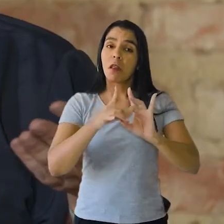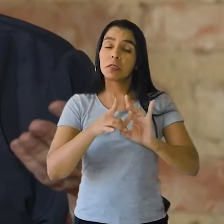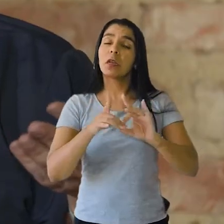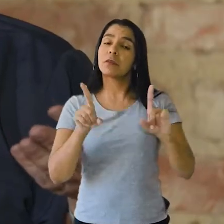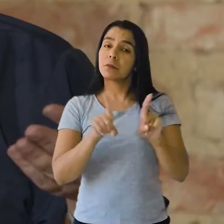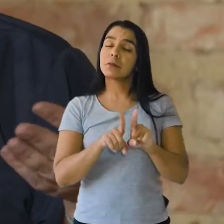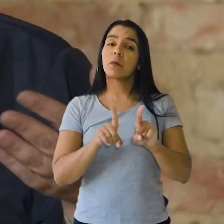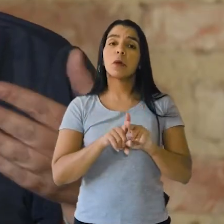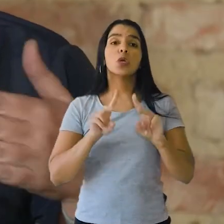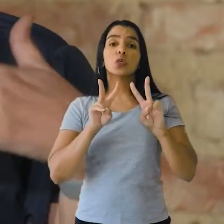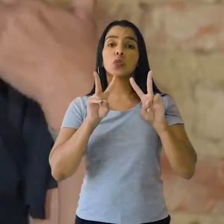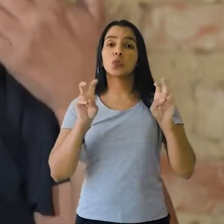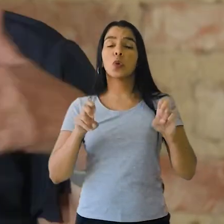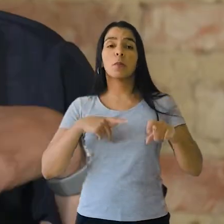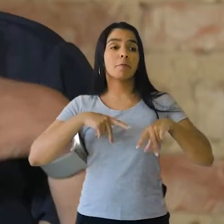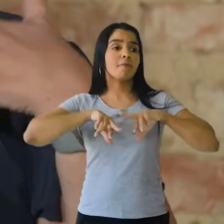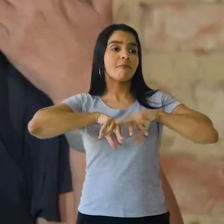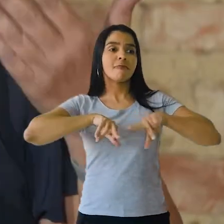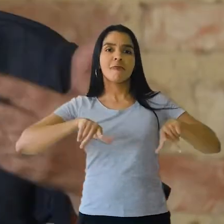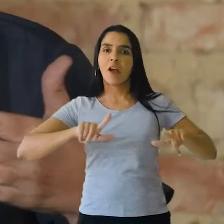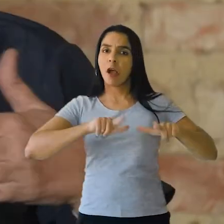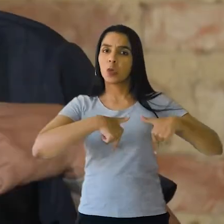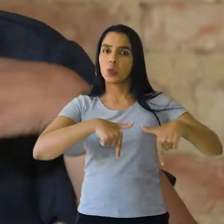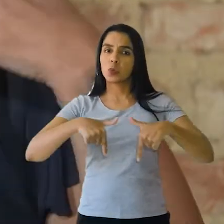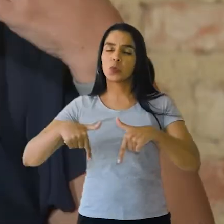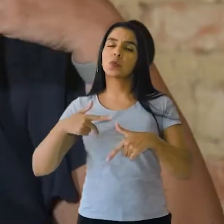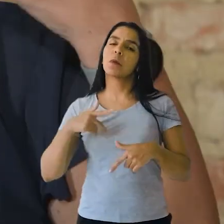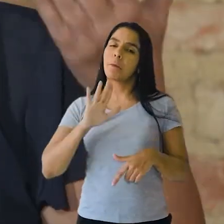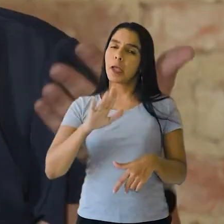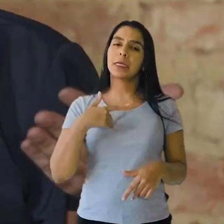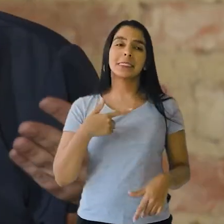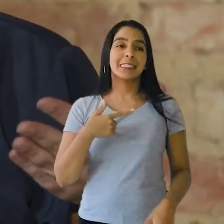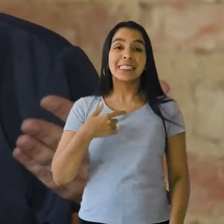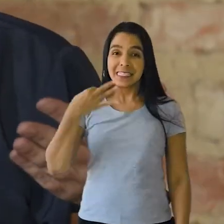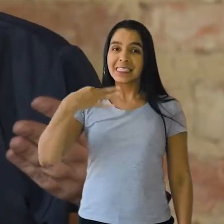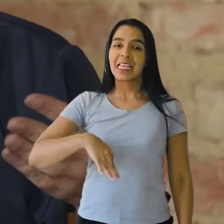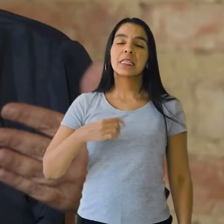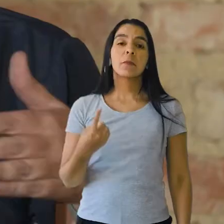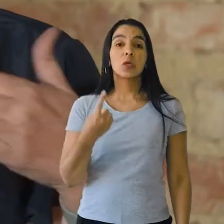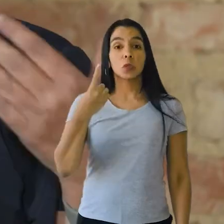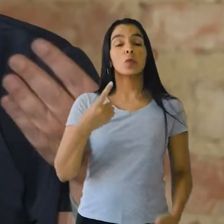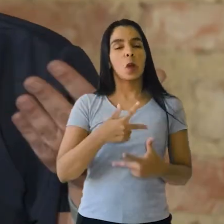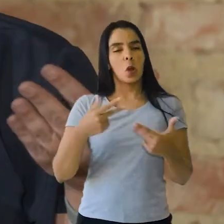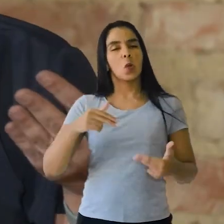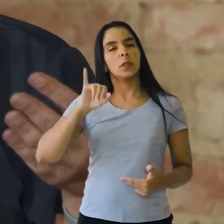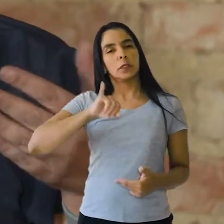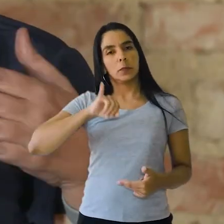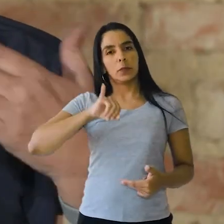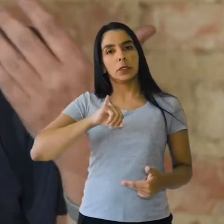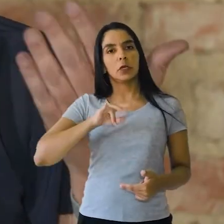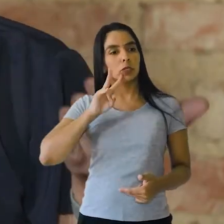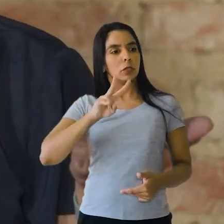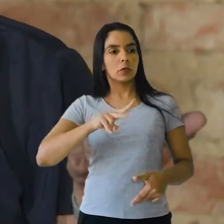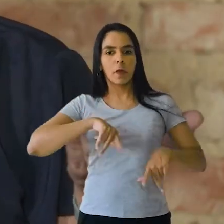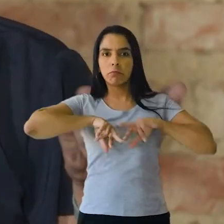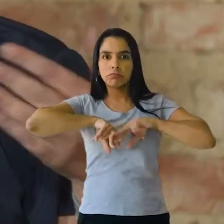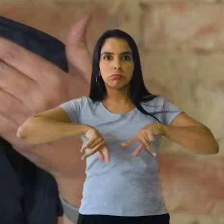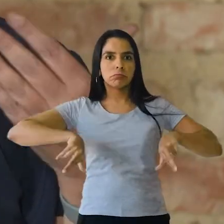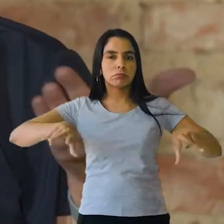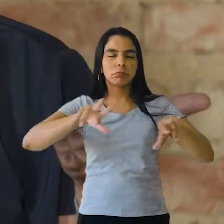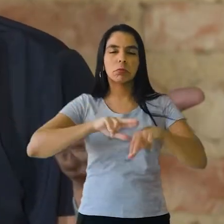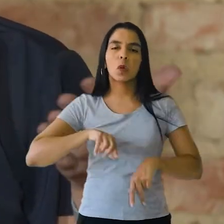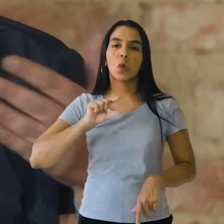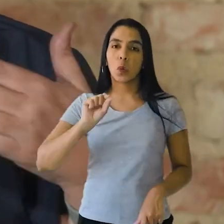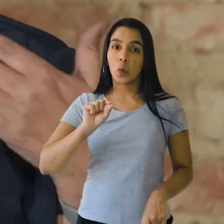explosão de diversidade, ela está relacionada provavelmente com múltiplos fatores, mas sem dúvida nenhuma um importante fator